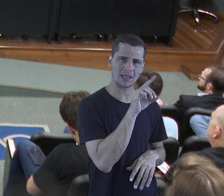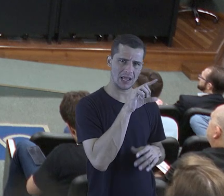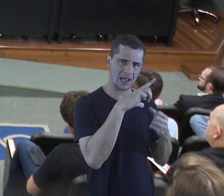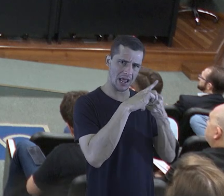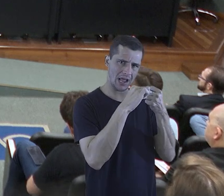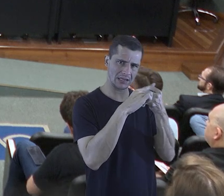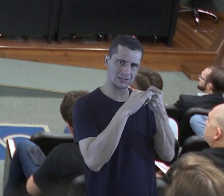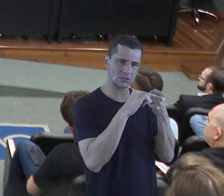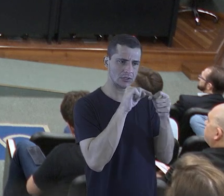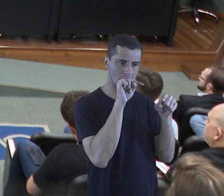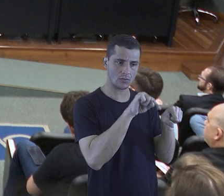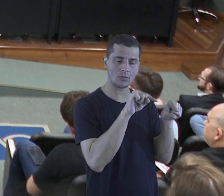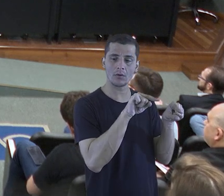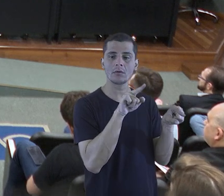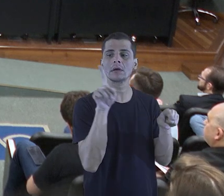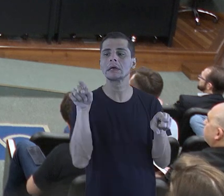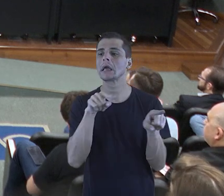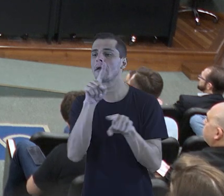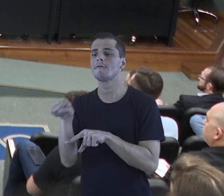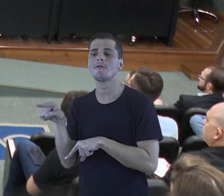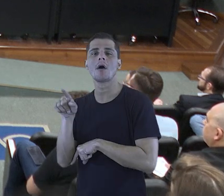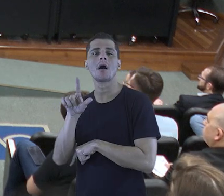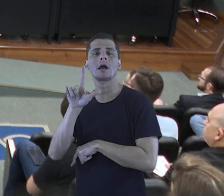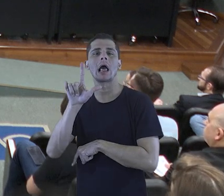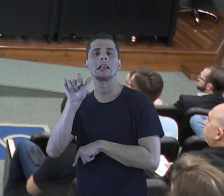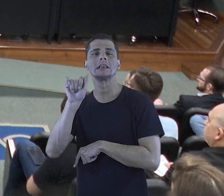Quem disse que a LGPD revogou a LAI?